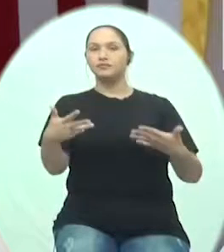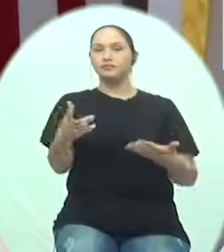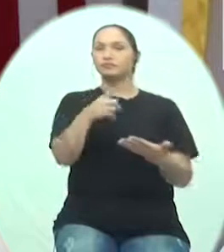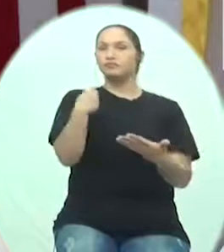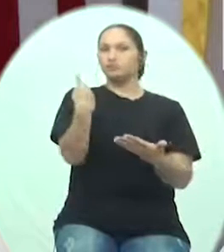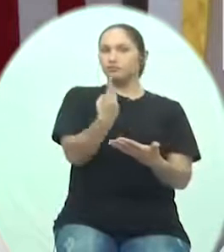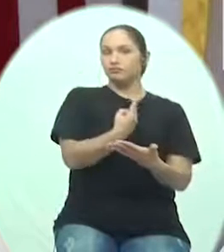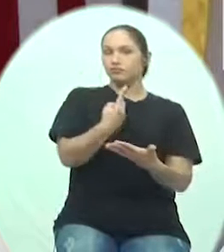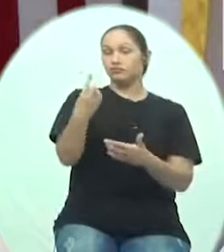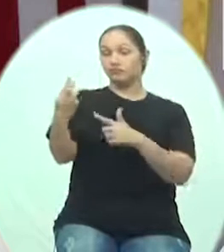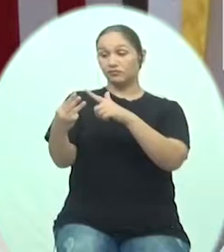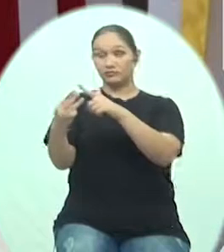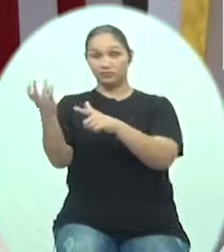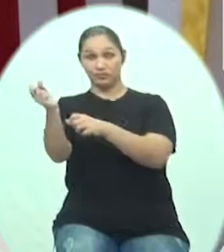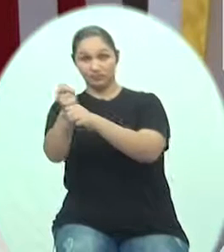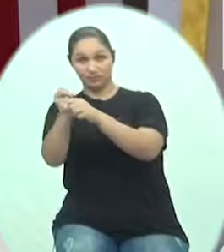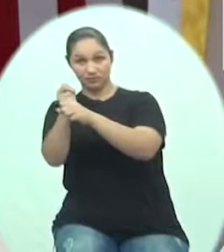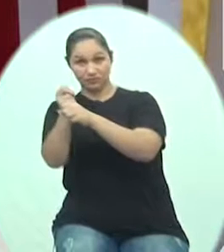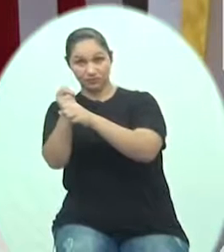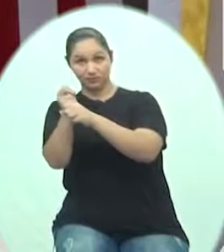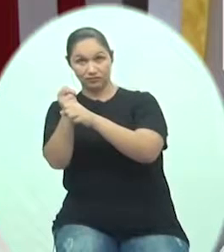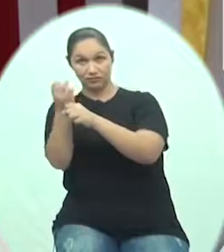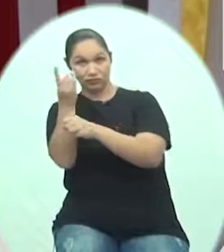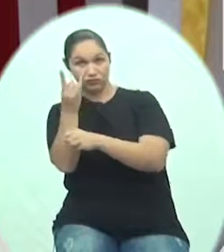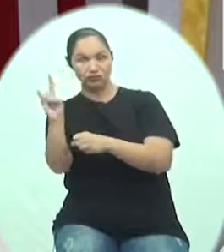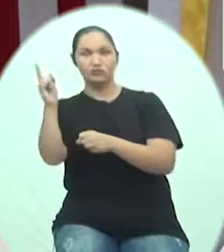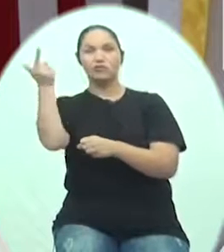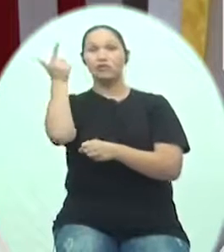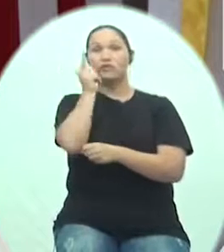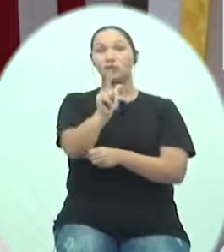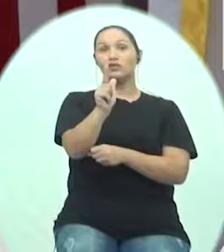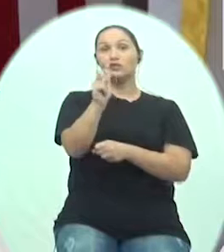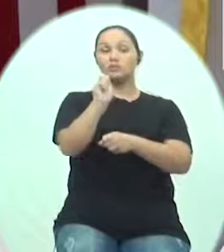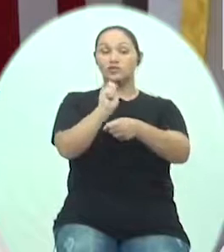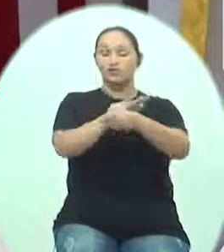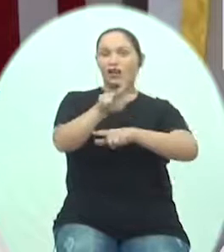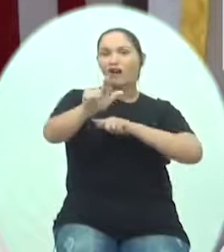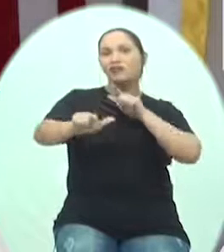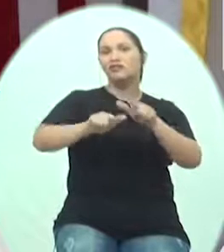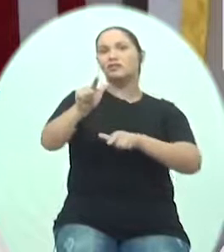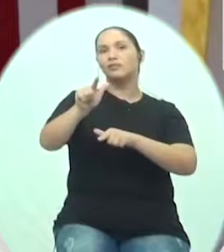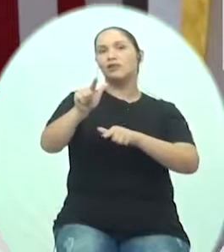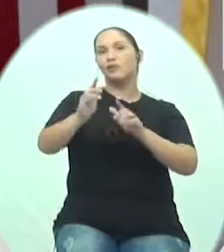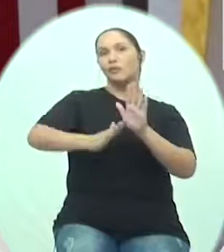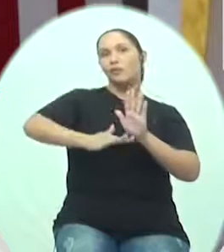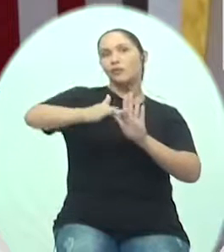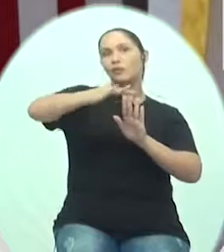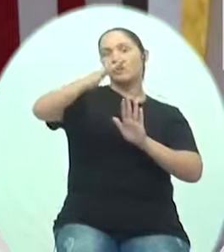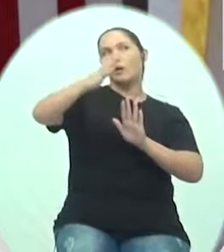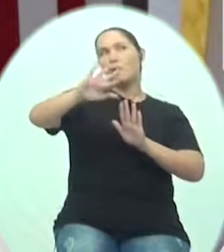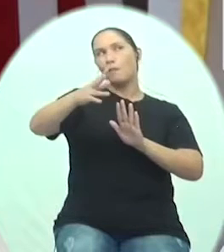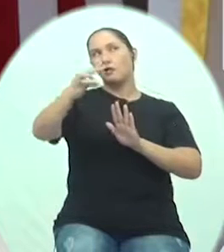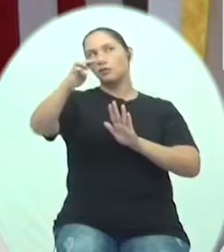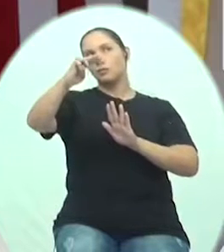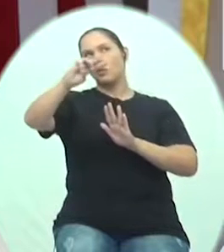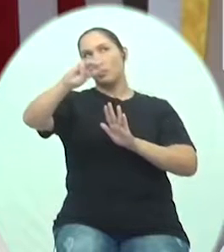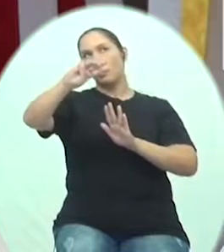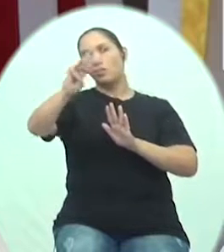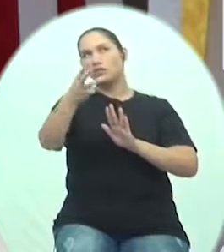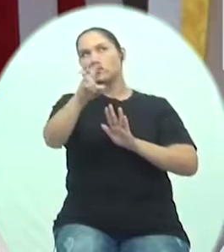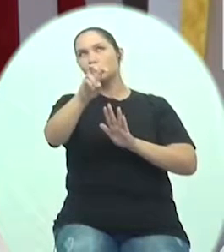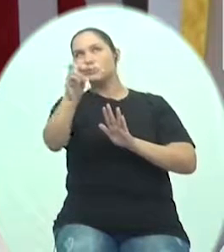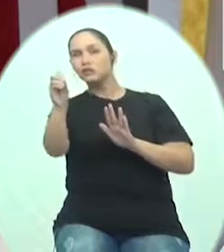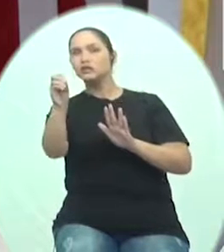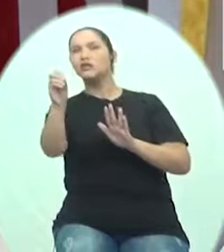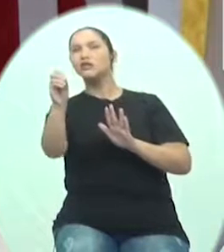nos últimos 3 anos um saldo Positivo na geração de empregos da nossa cidade cerca de 3500